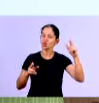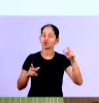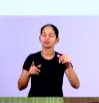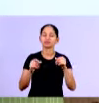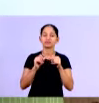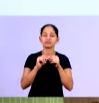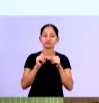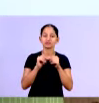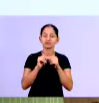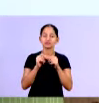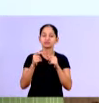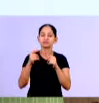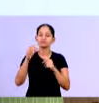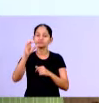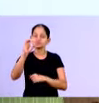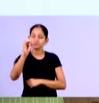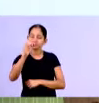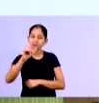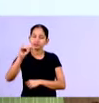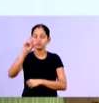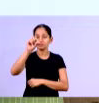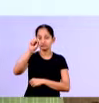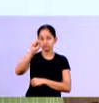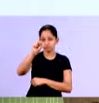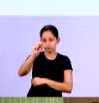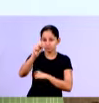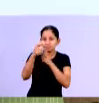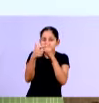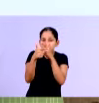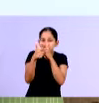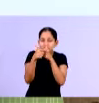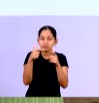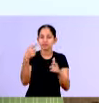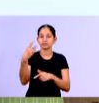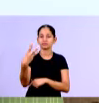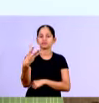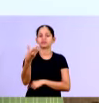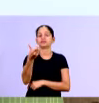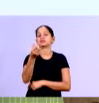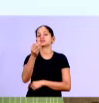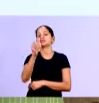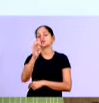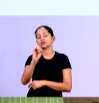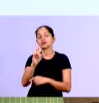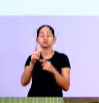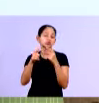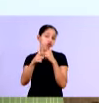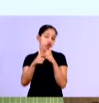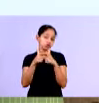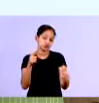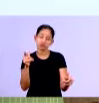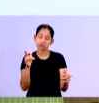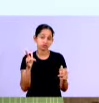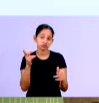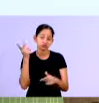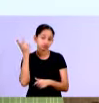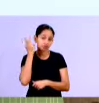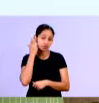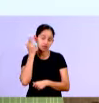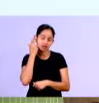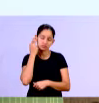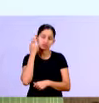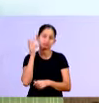dividir 0,8 dividido por 360. Divide 0,8 dividido